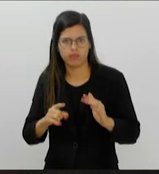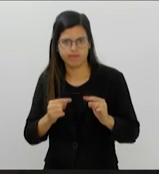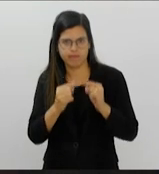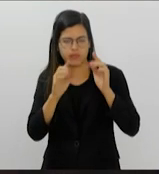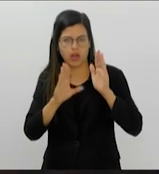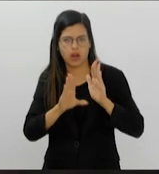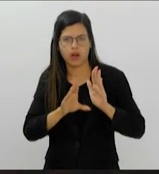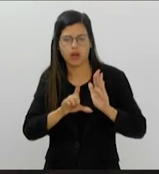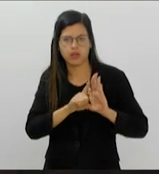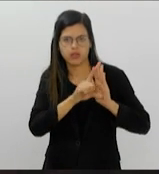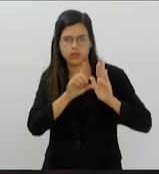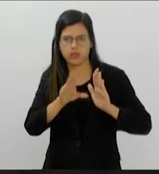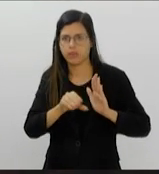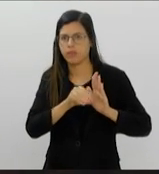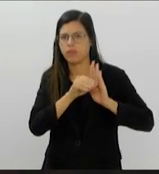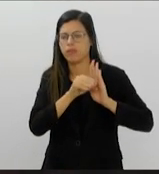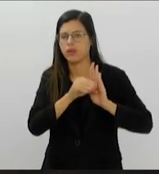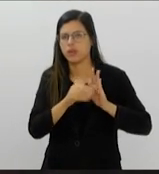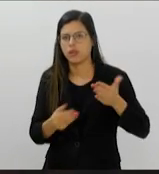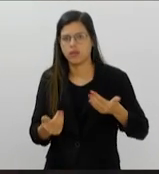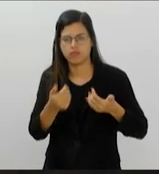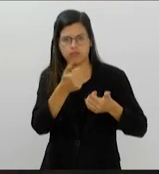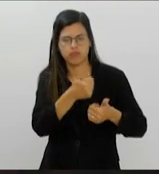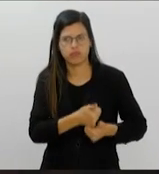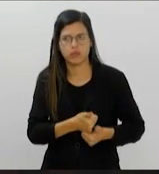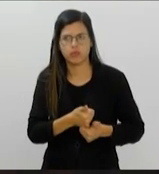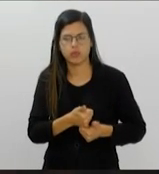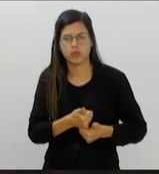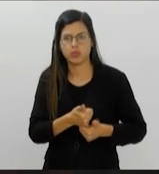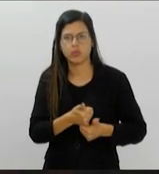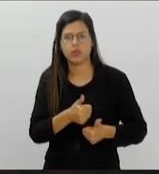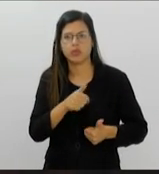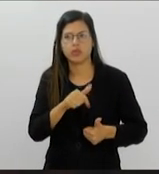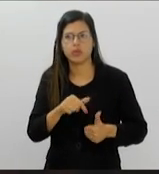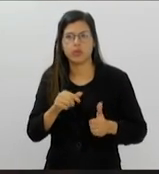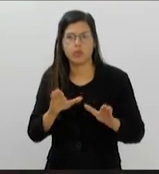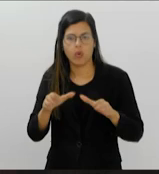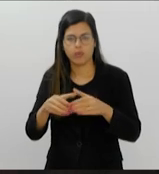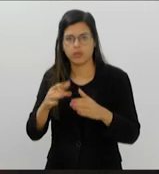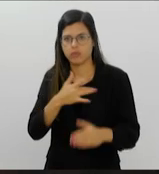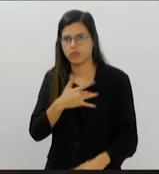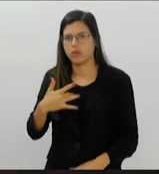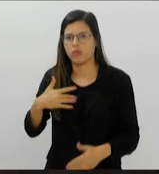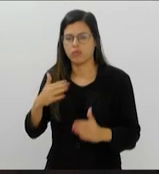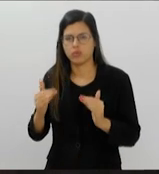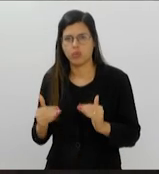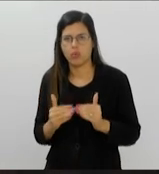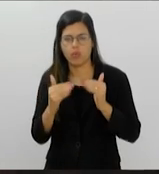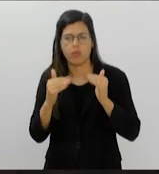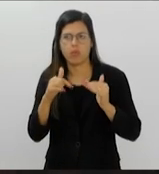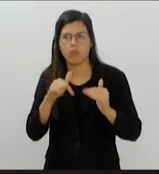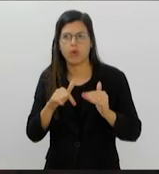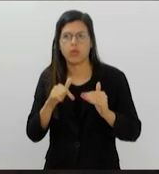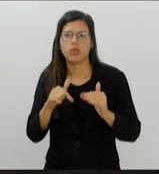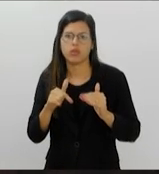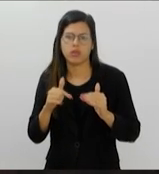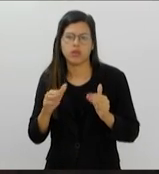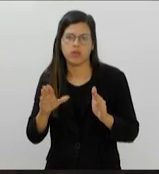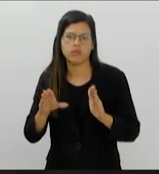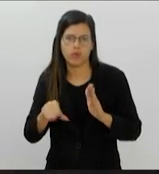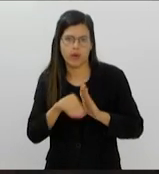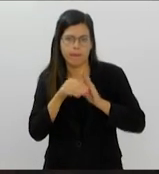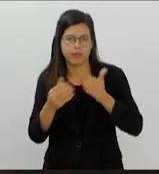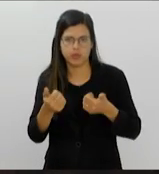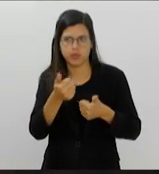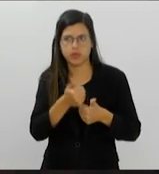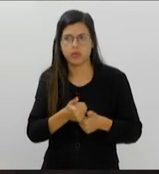com emendas, concluindo por substitutivo, e de saúde, favorável com o substitutivo da CCJ. Relatoria